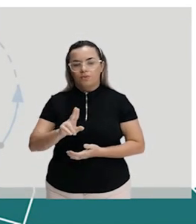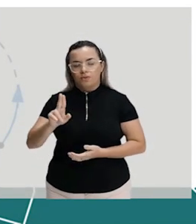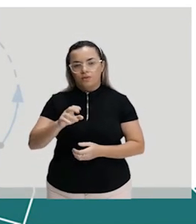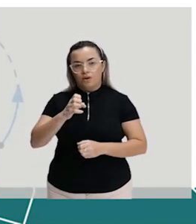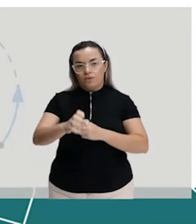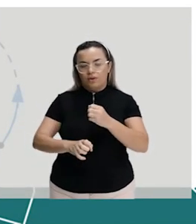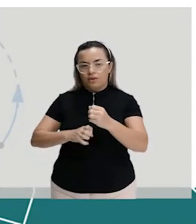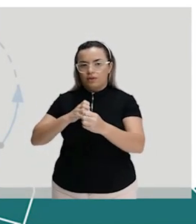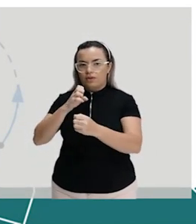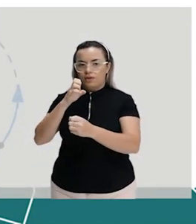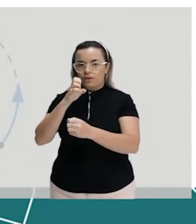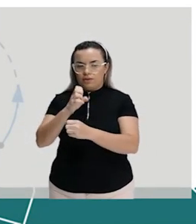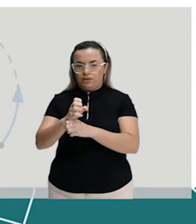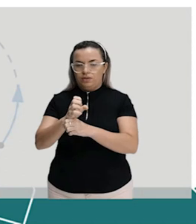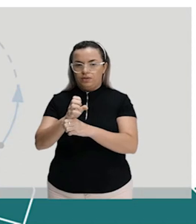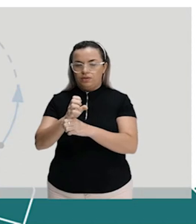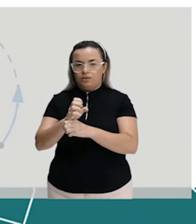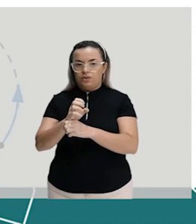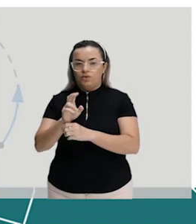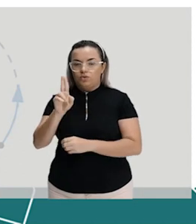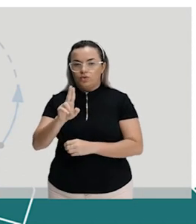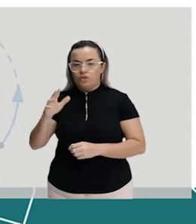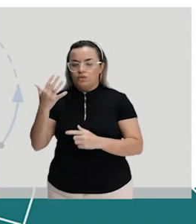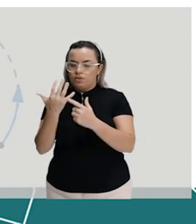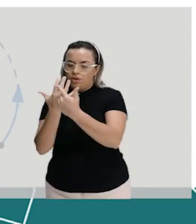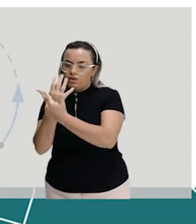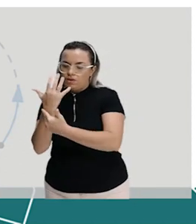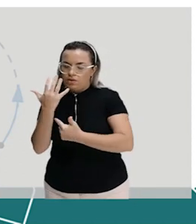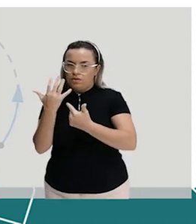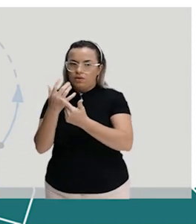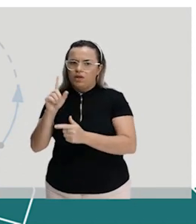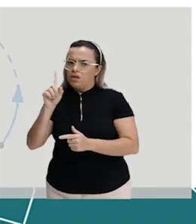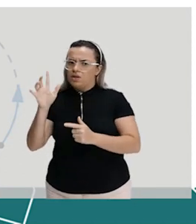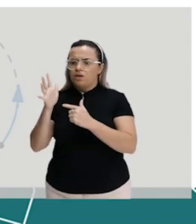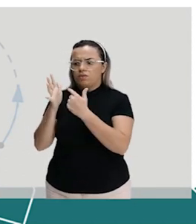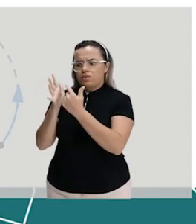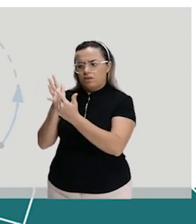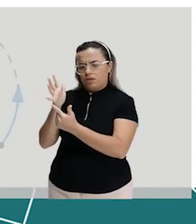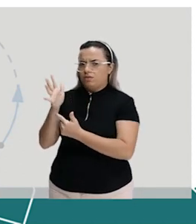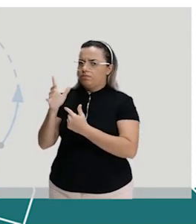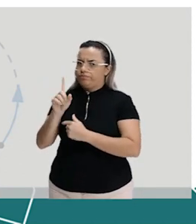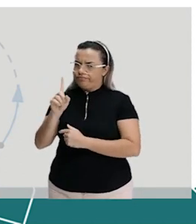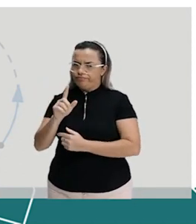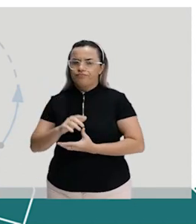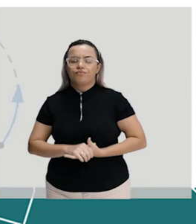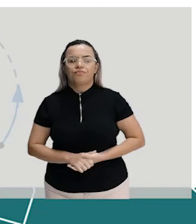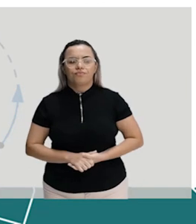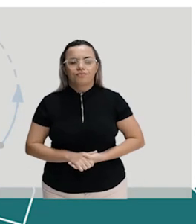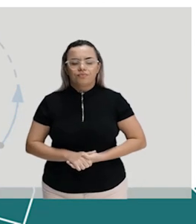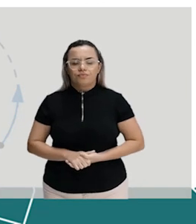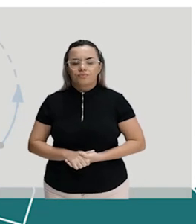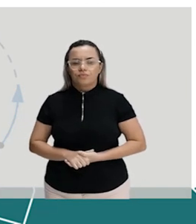ok então a resposta da letra a a resposta da primeira é a letra A Ok questão